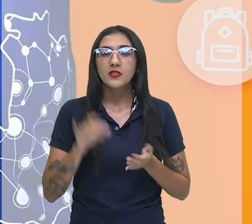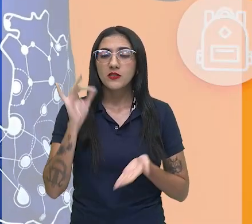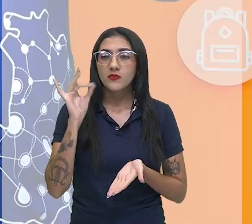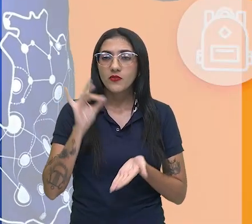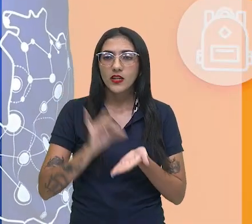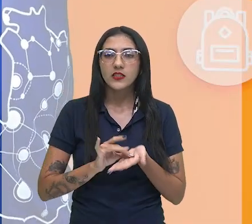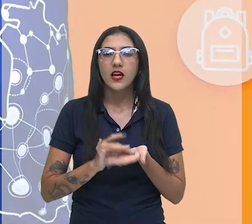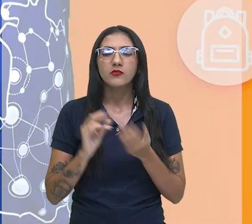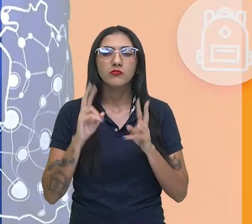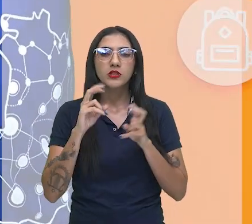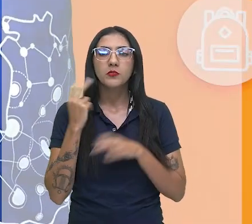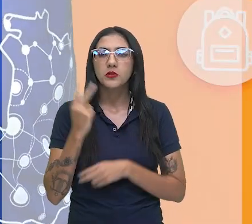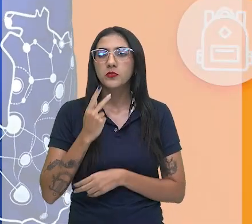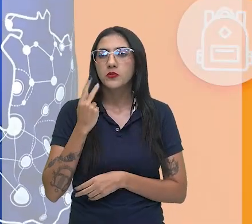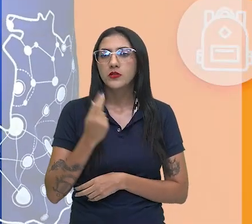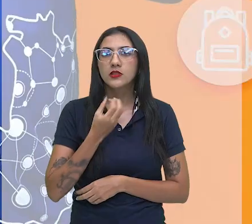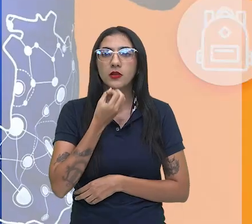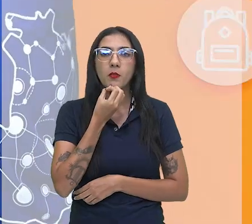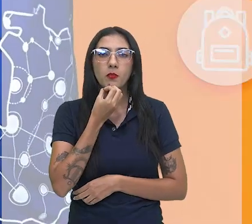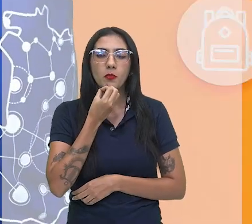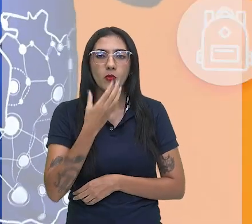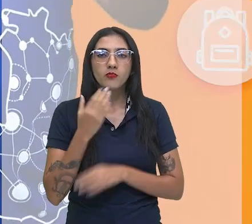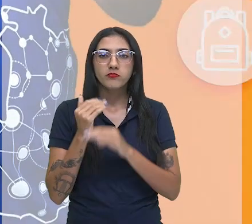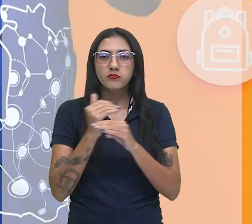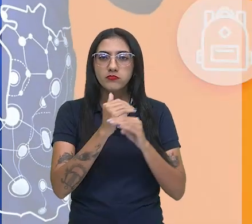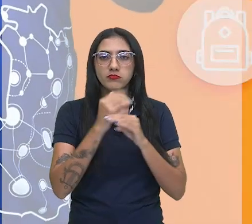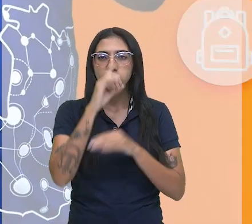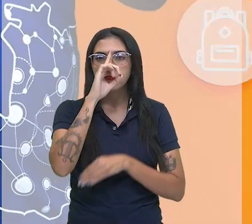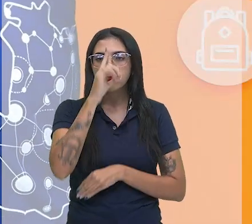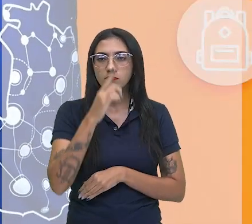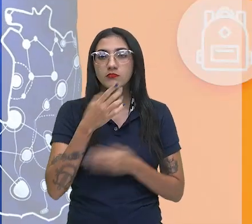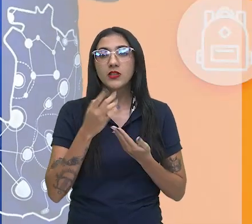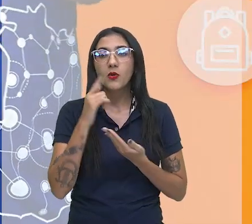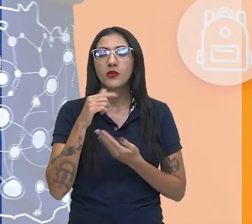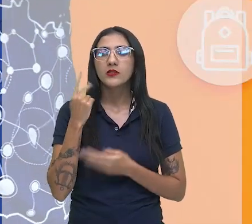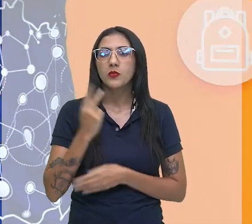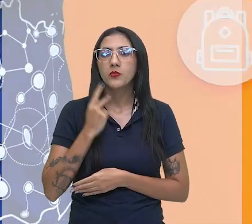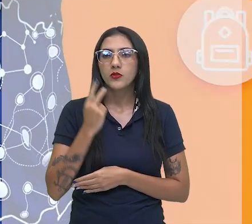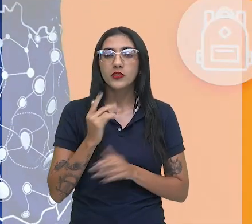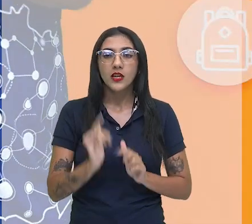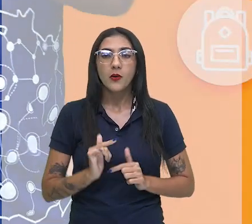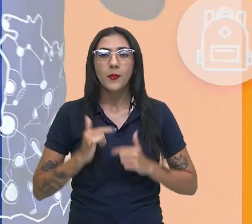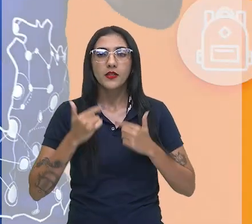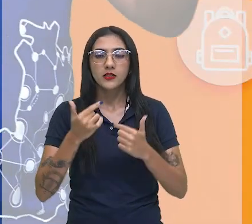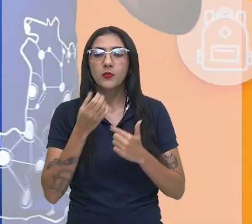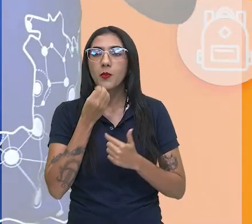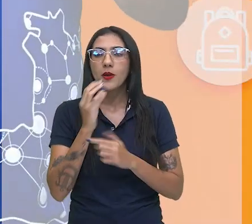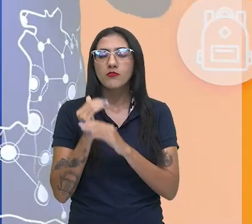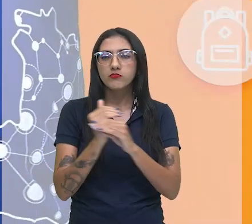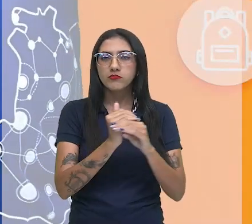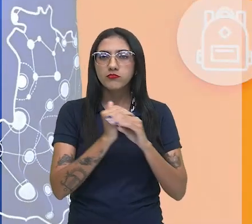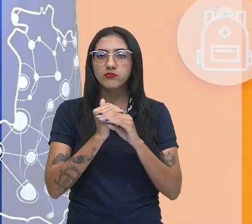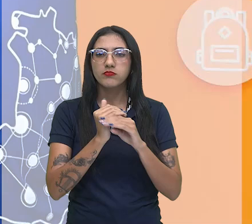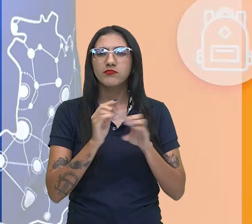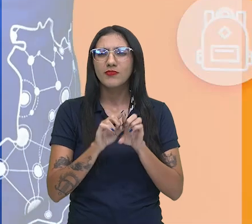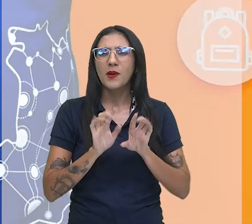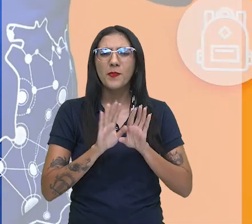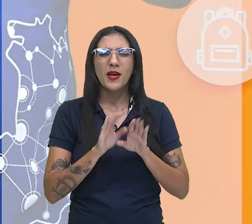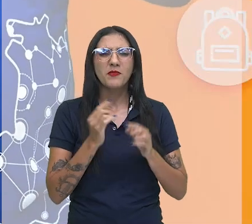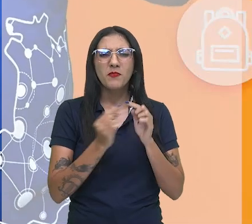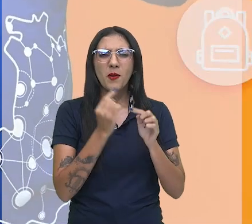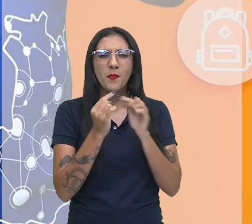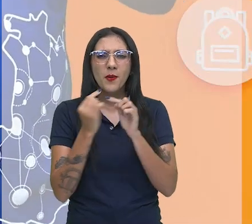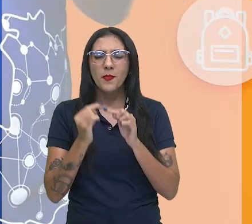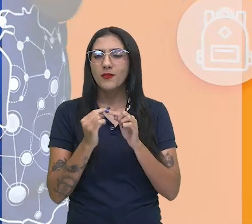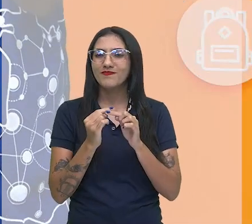verdadeiramente político, para o bem comum. Isso é política. Ação para o bem comum. Mas não é assim, então não é